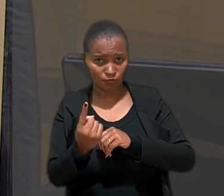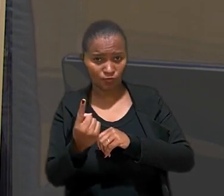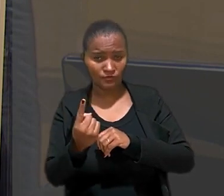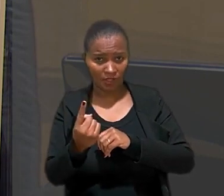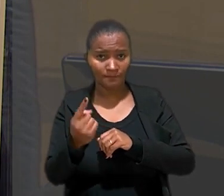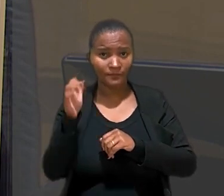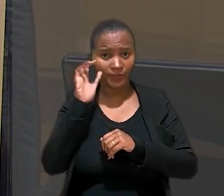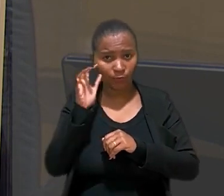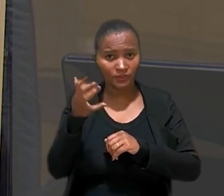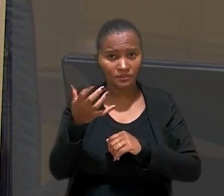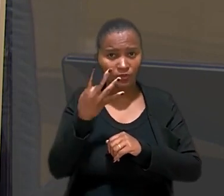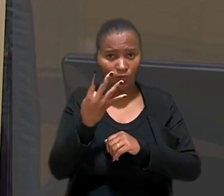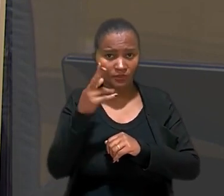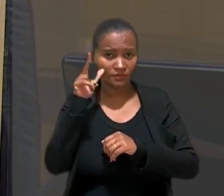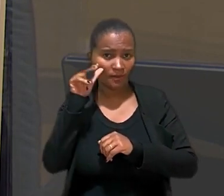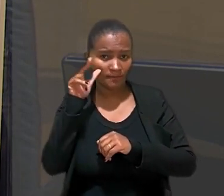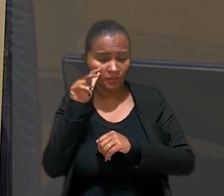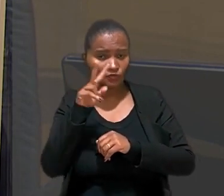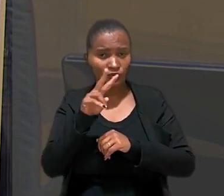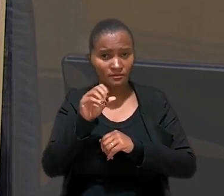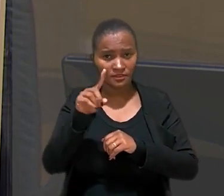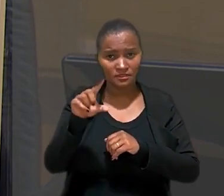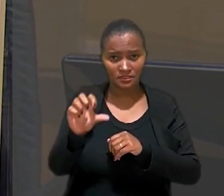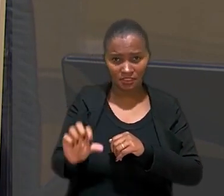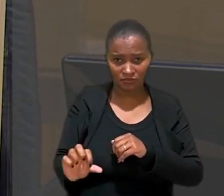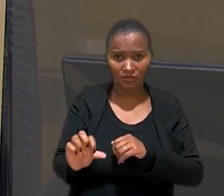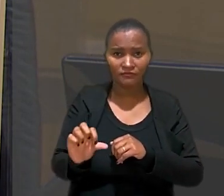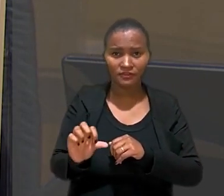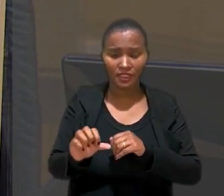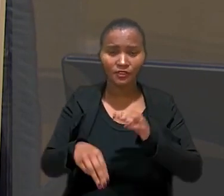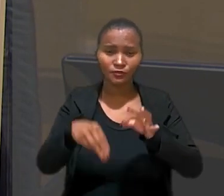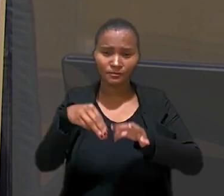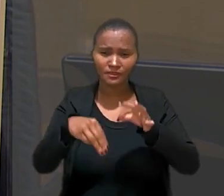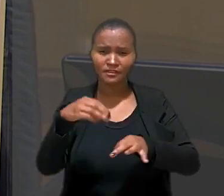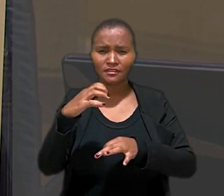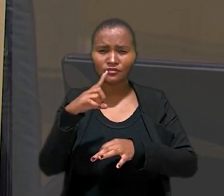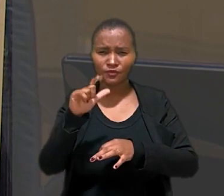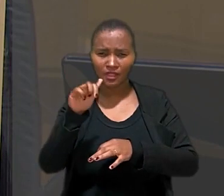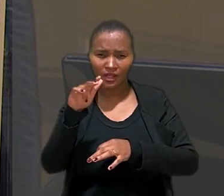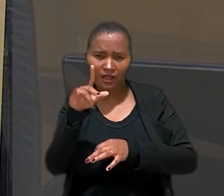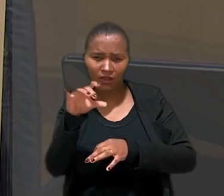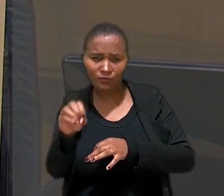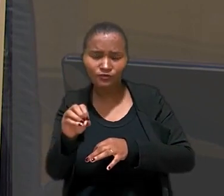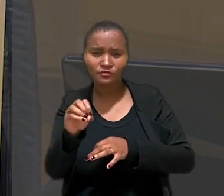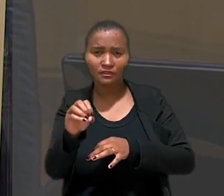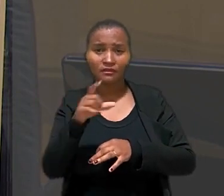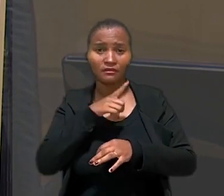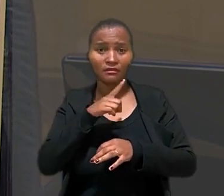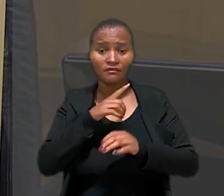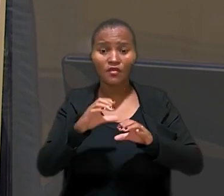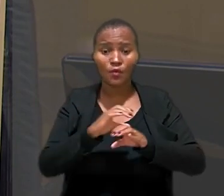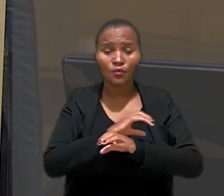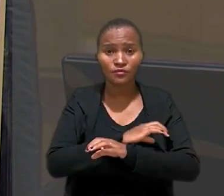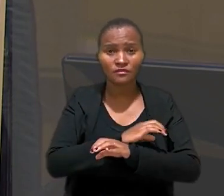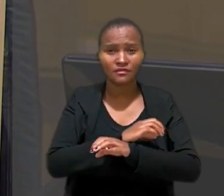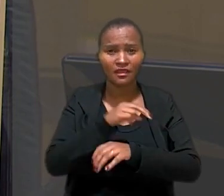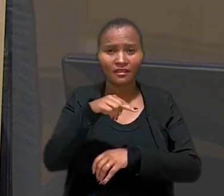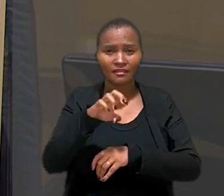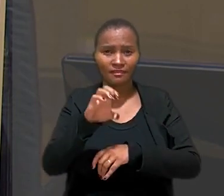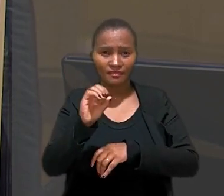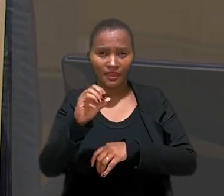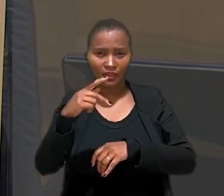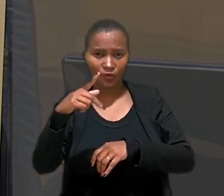1, ocorrido em 4 de abril de 2019, da lavra do ministro Cláudio Brandão, em que houve a conclusão